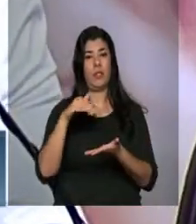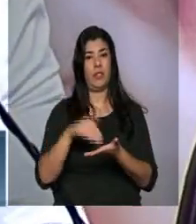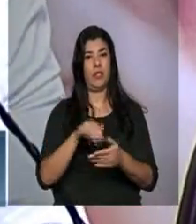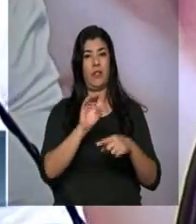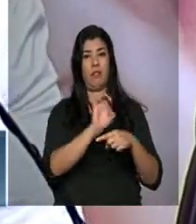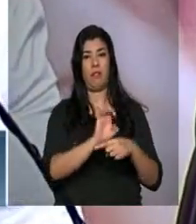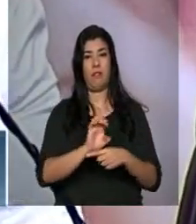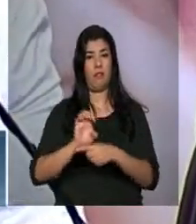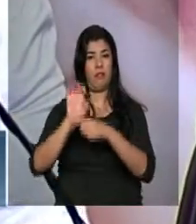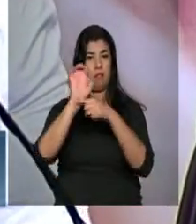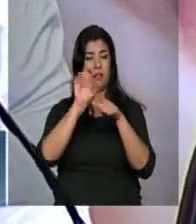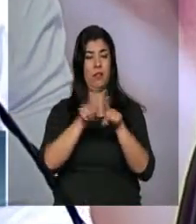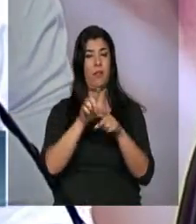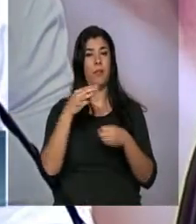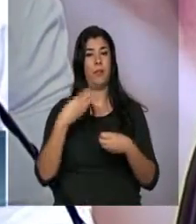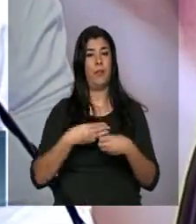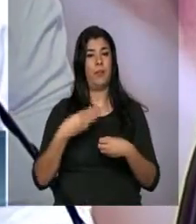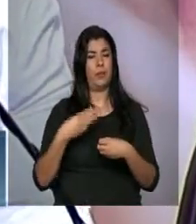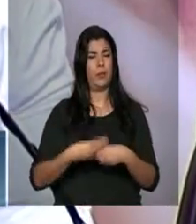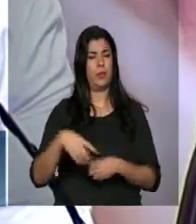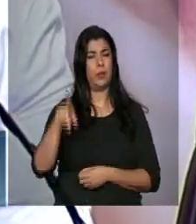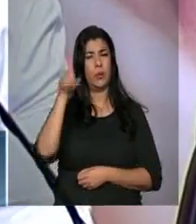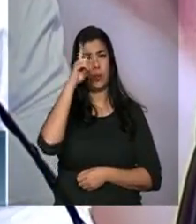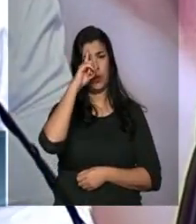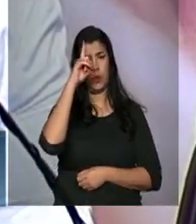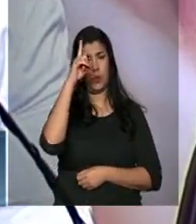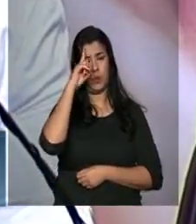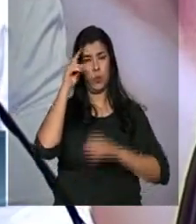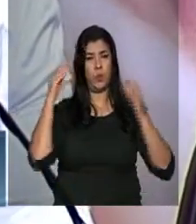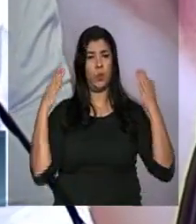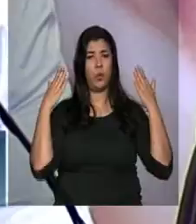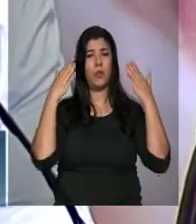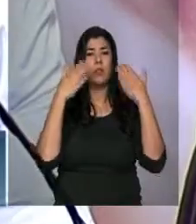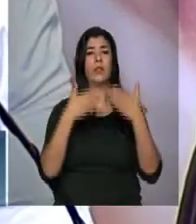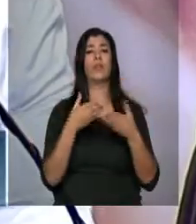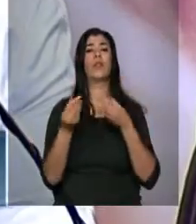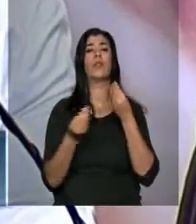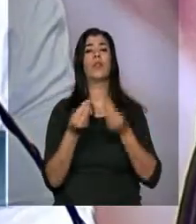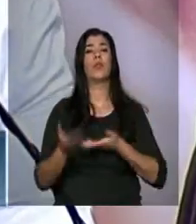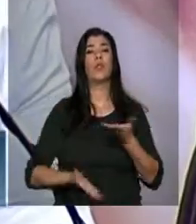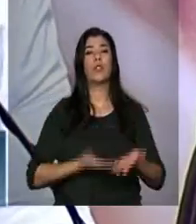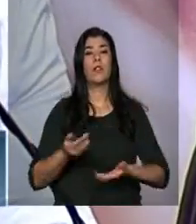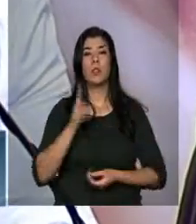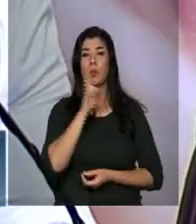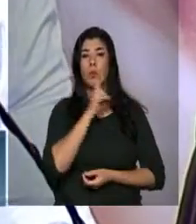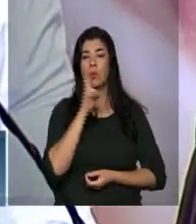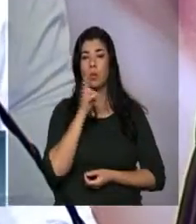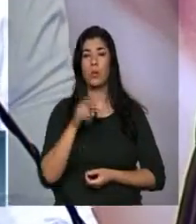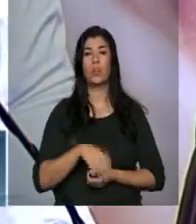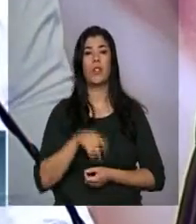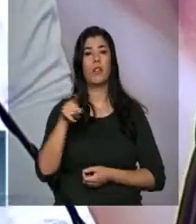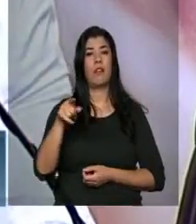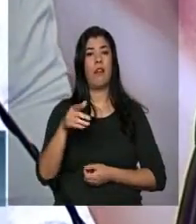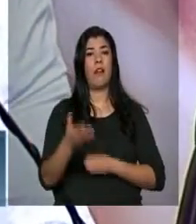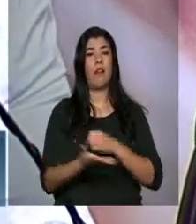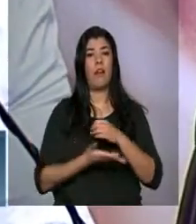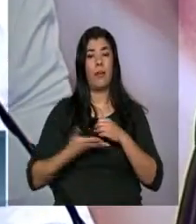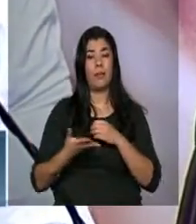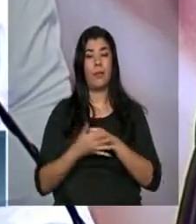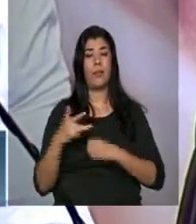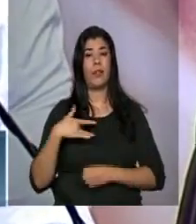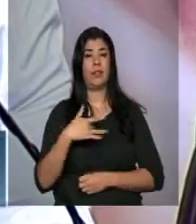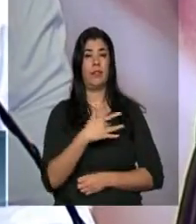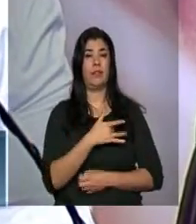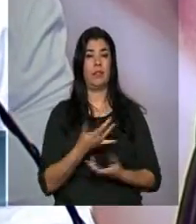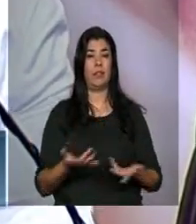saúde. No dia a dia, a gente está sempre muito focado, muito preocupado, né, no serviço de urgência, na unidade básica, né, e a